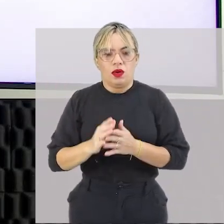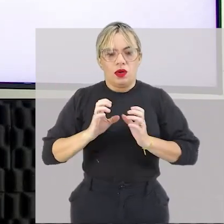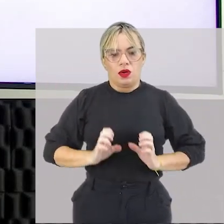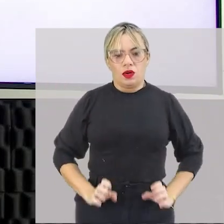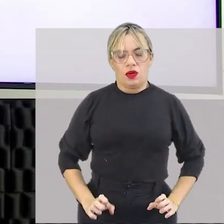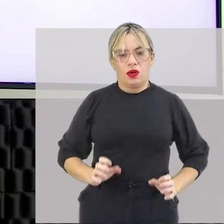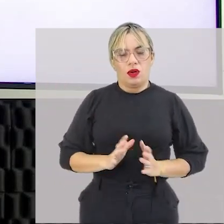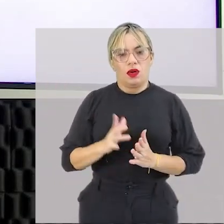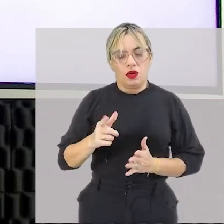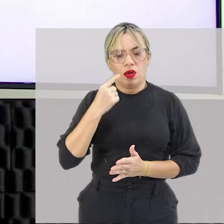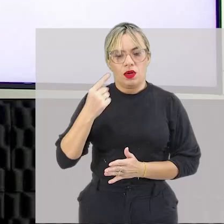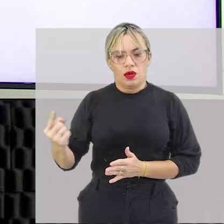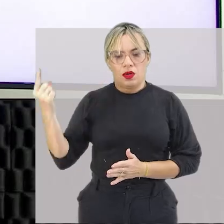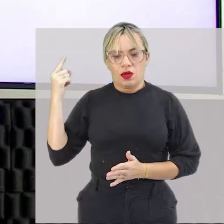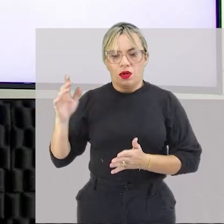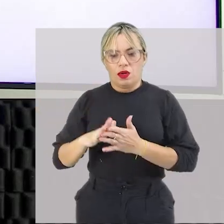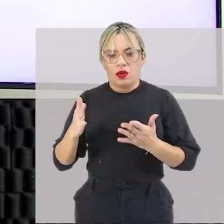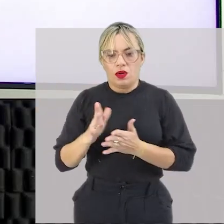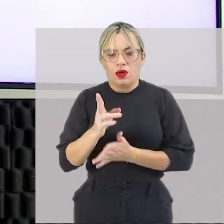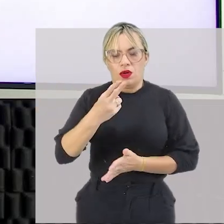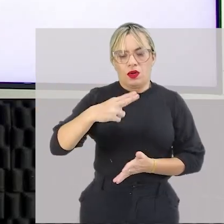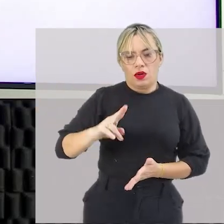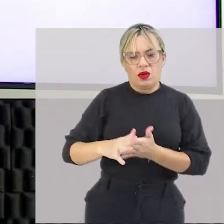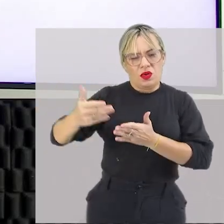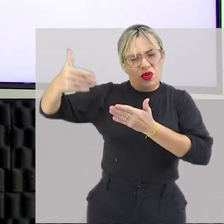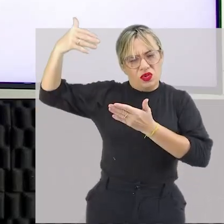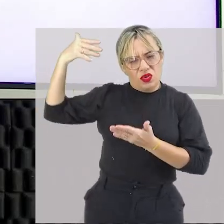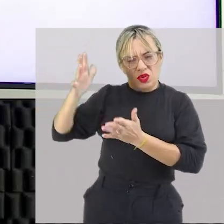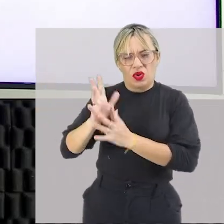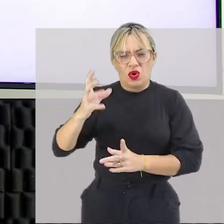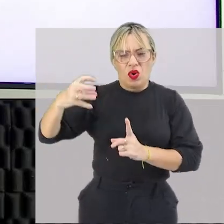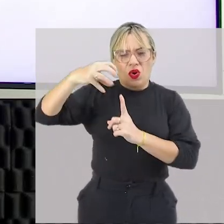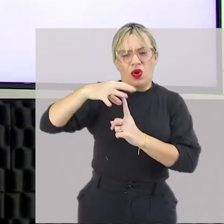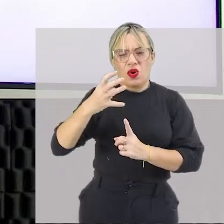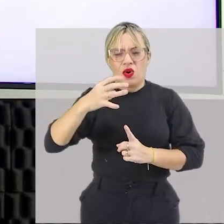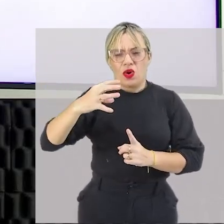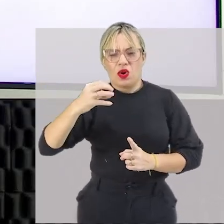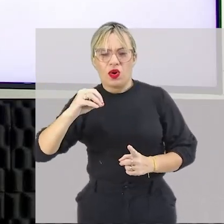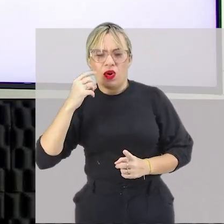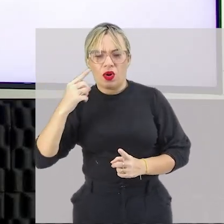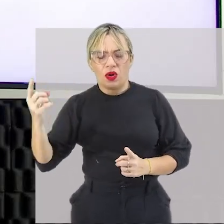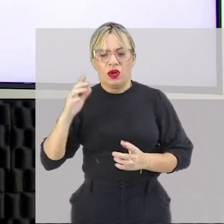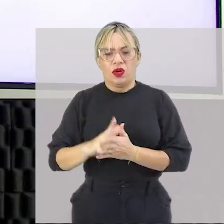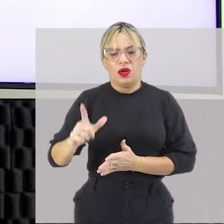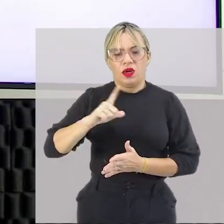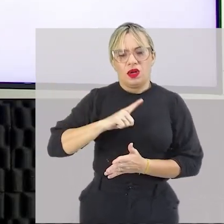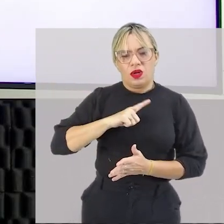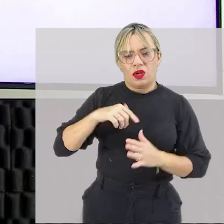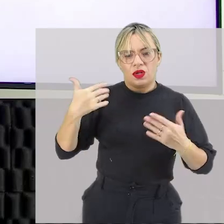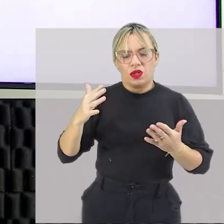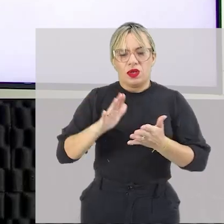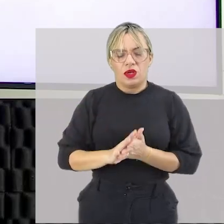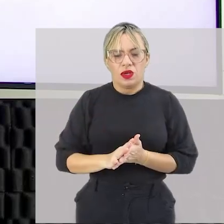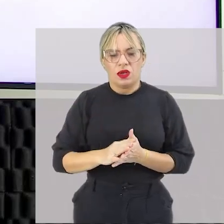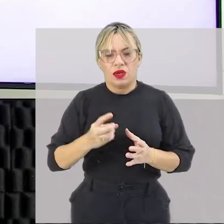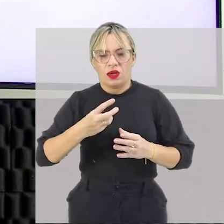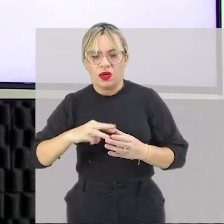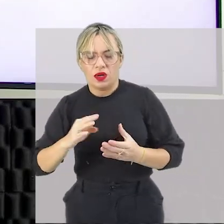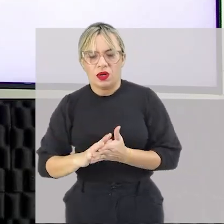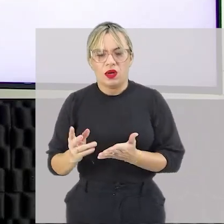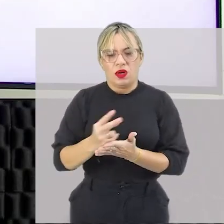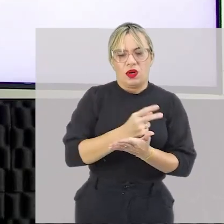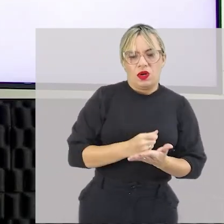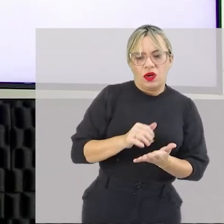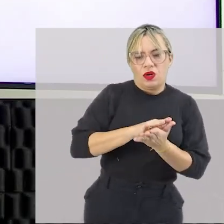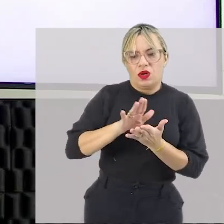destaca. Nomeadamente no antigo Reino do Congo, existem testemunhos gráficos de que a escrita tomava